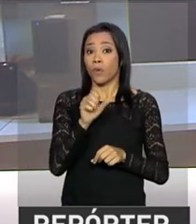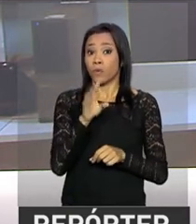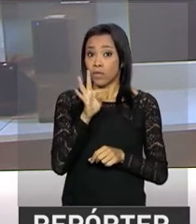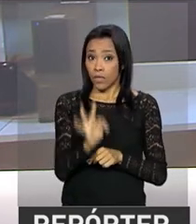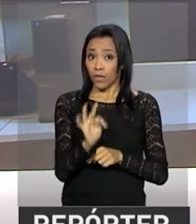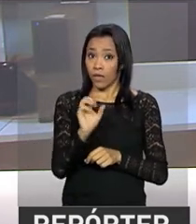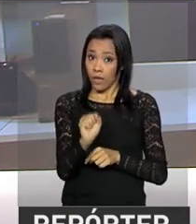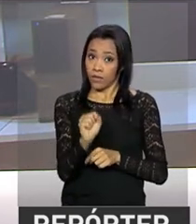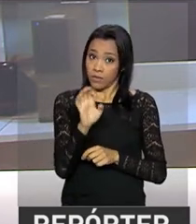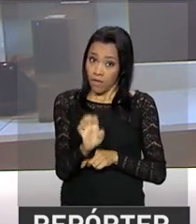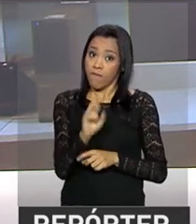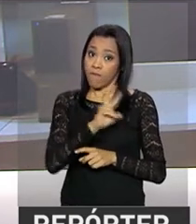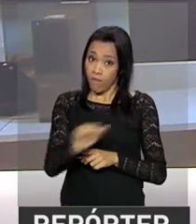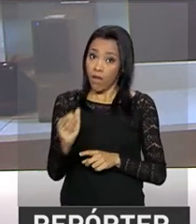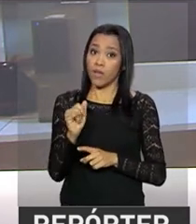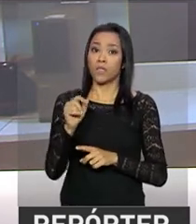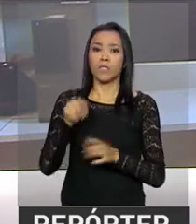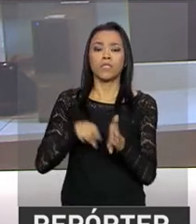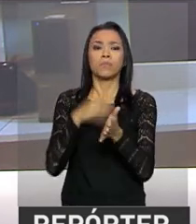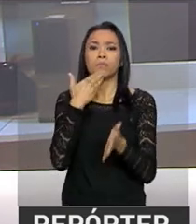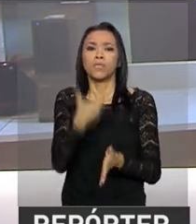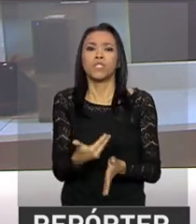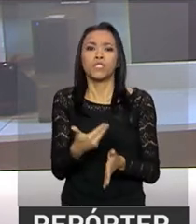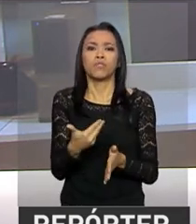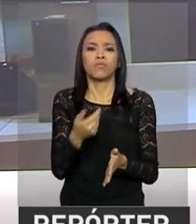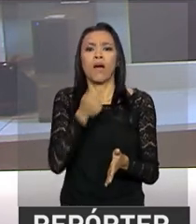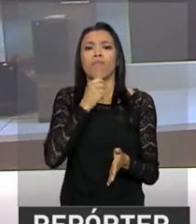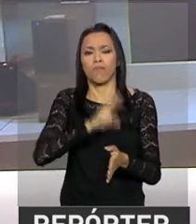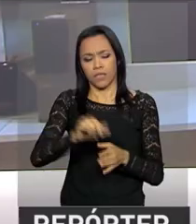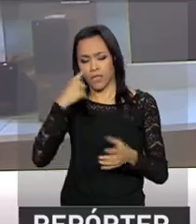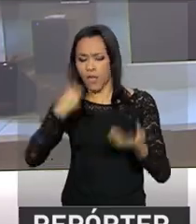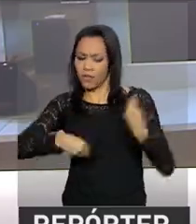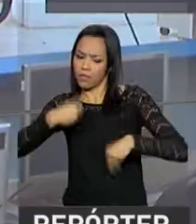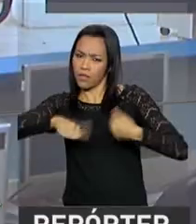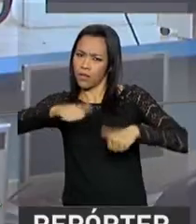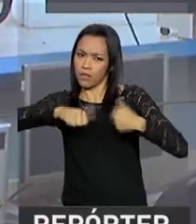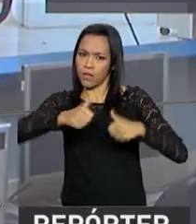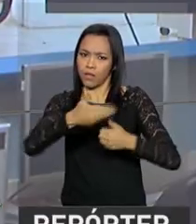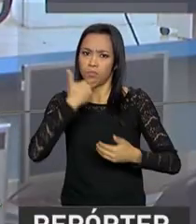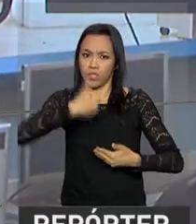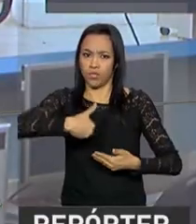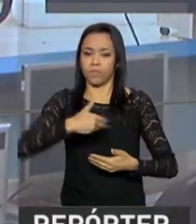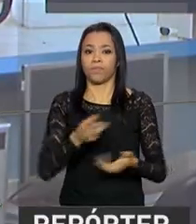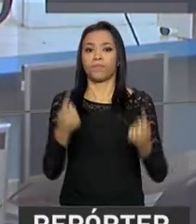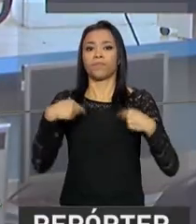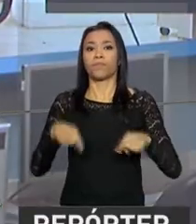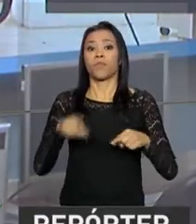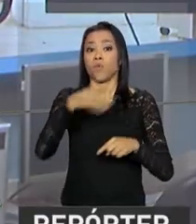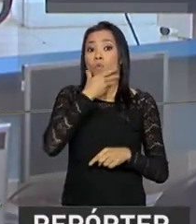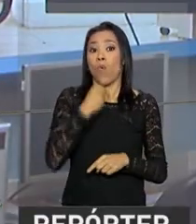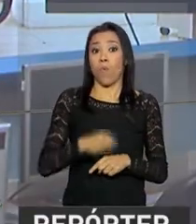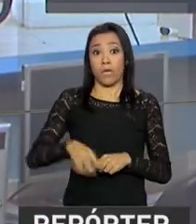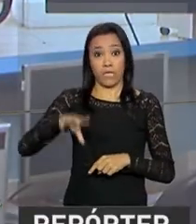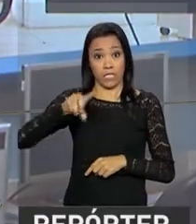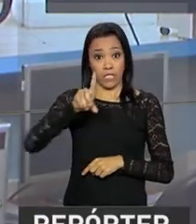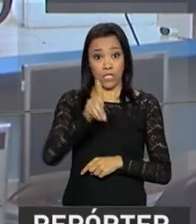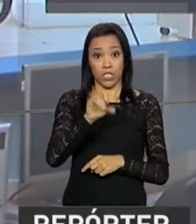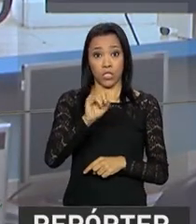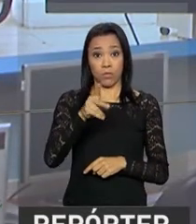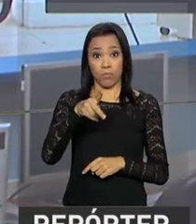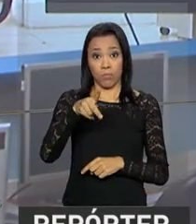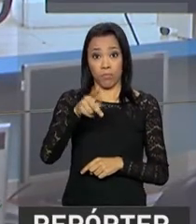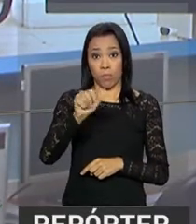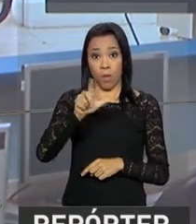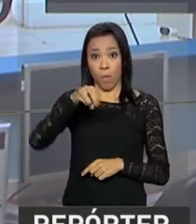aumentar já que pedidos de outros estados e municípios ainda serão analisados o diplomata alexandre parole é o novo porta voz